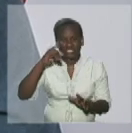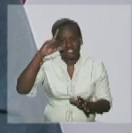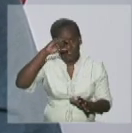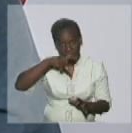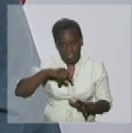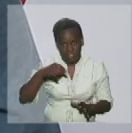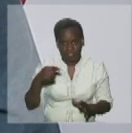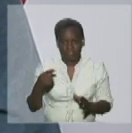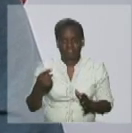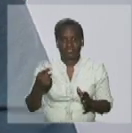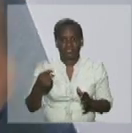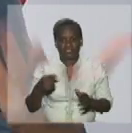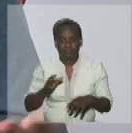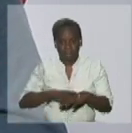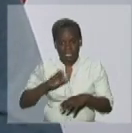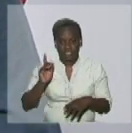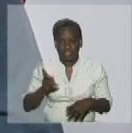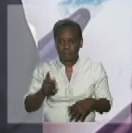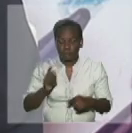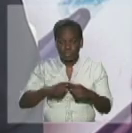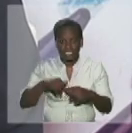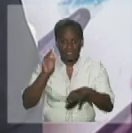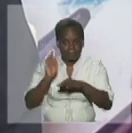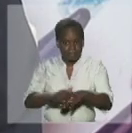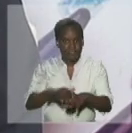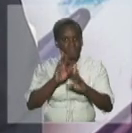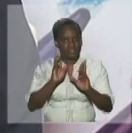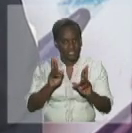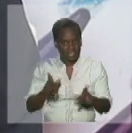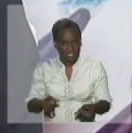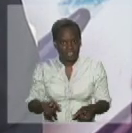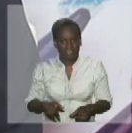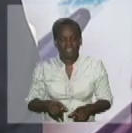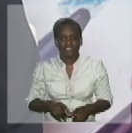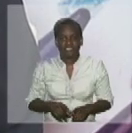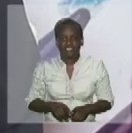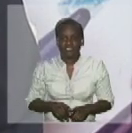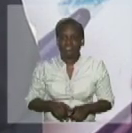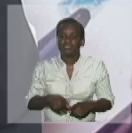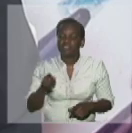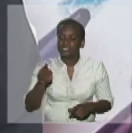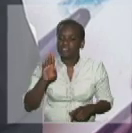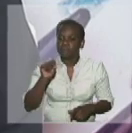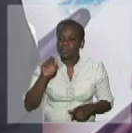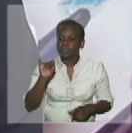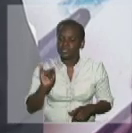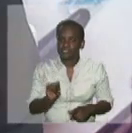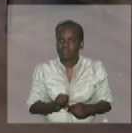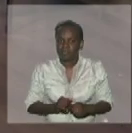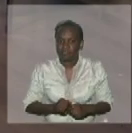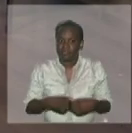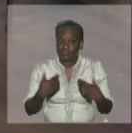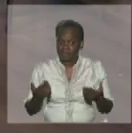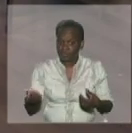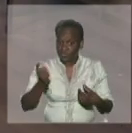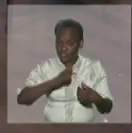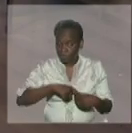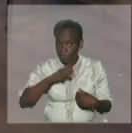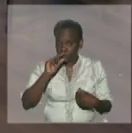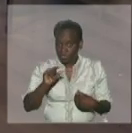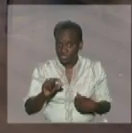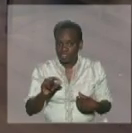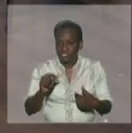é mais complexo. O adulto sempre é mais Até porque complexo. as ofensas são diferentes, As ofensas né? são diferentes. Você, Babi?